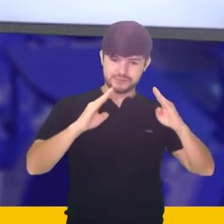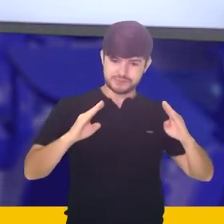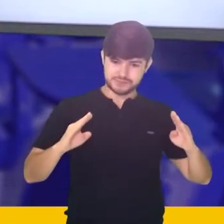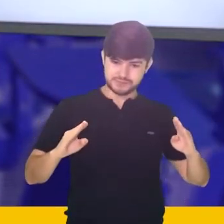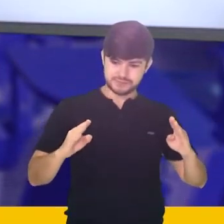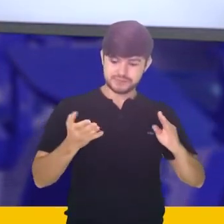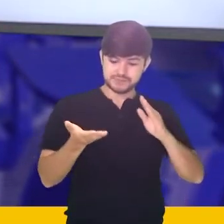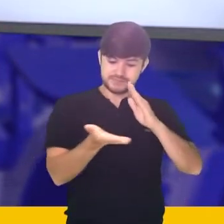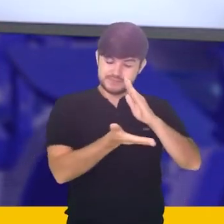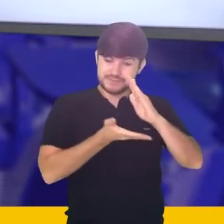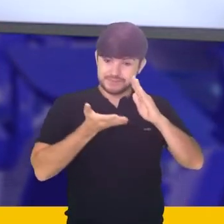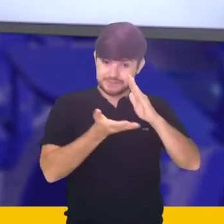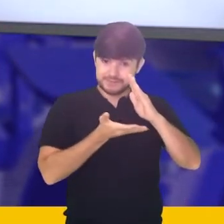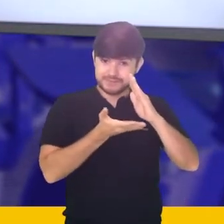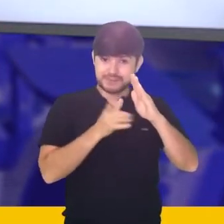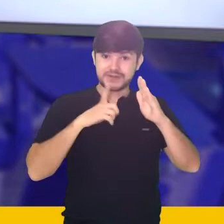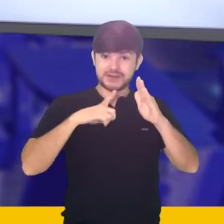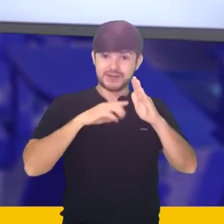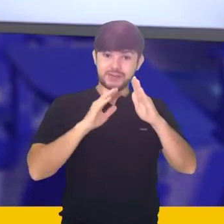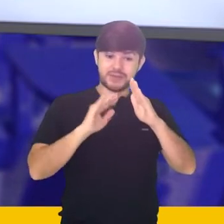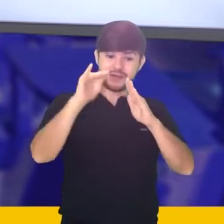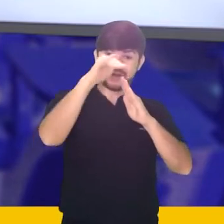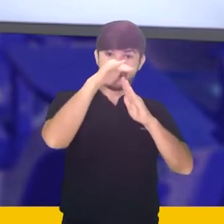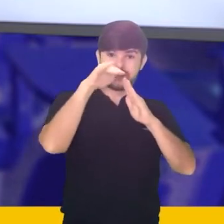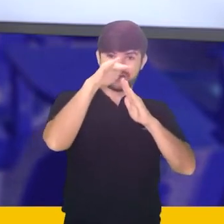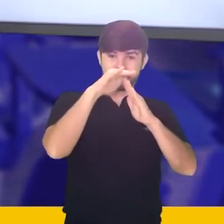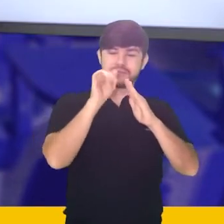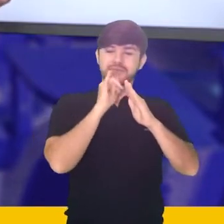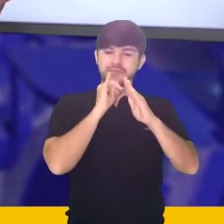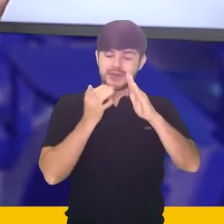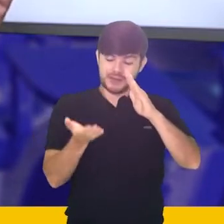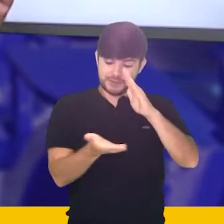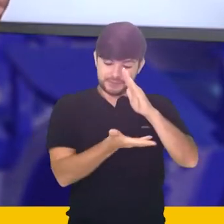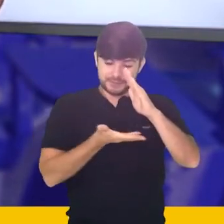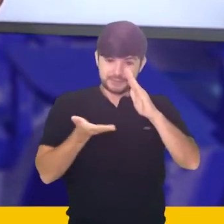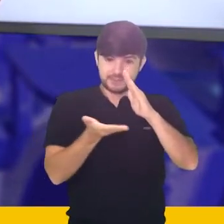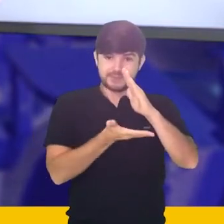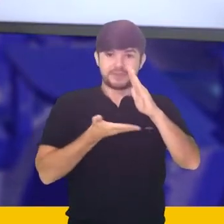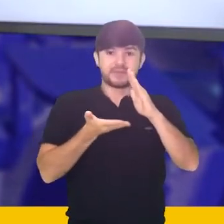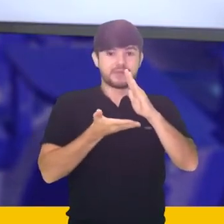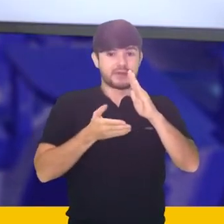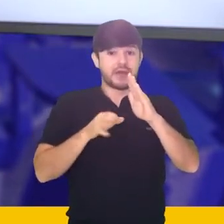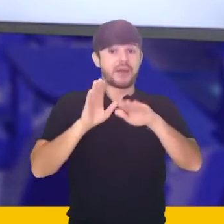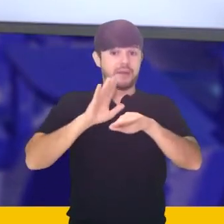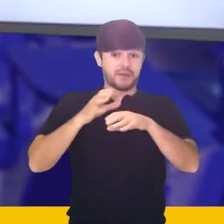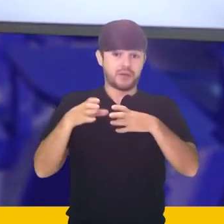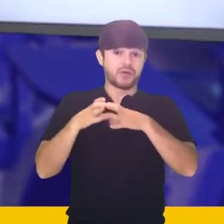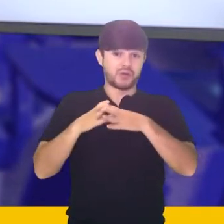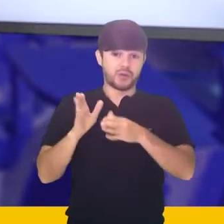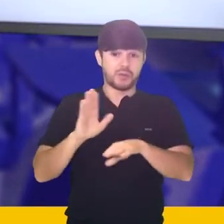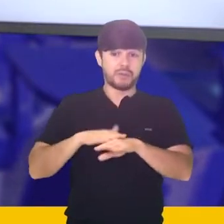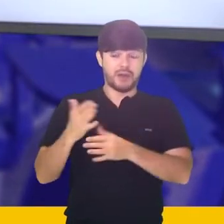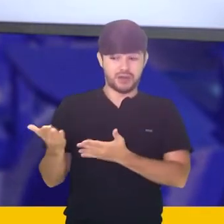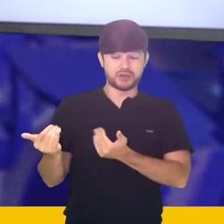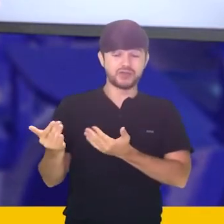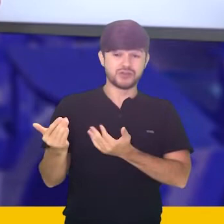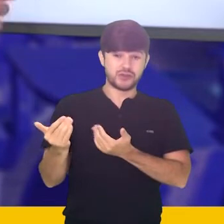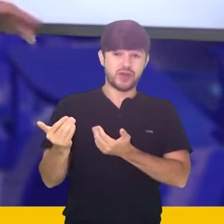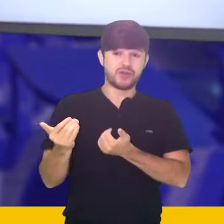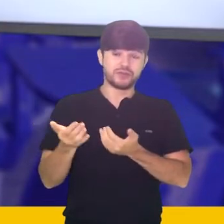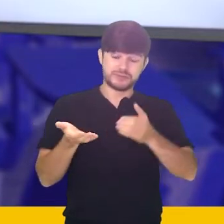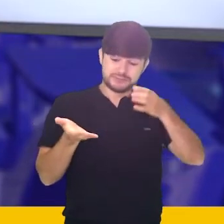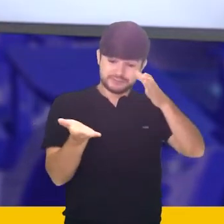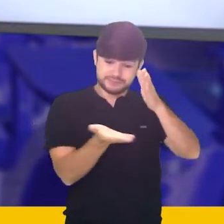e ela tem um topo. A base dela, você vê aqui então, que são a população mais jovem, né? São as crianças, são os